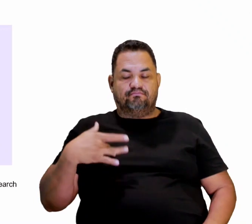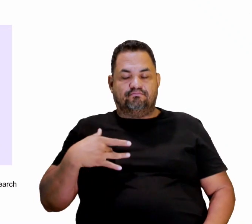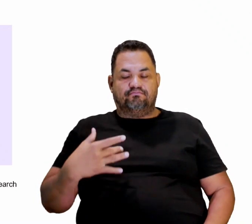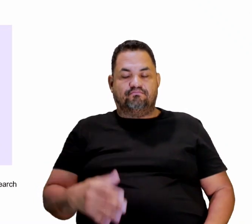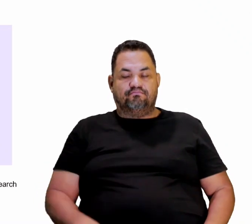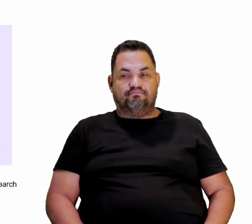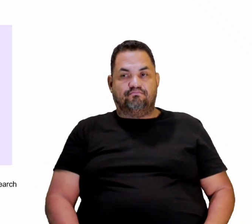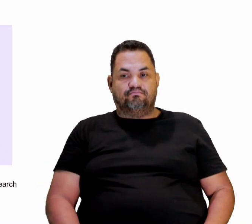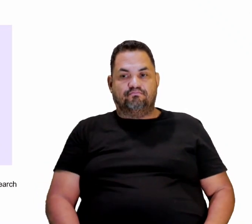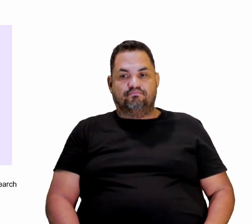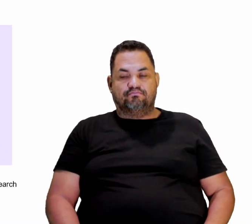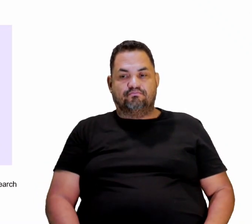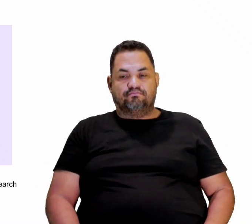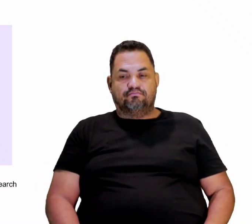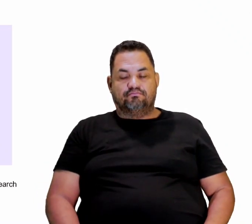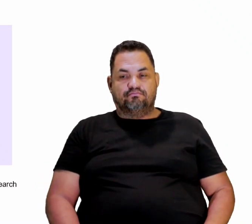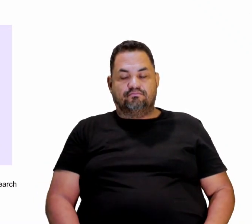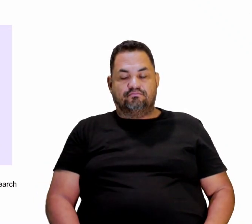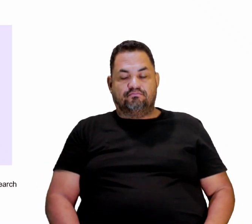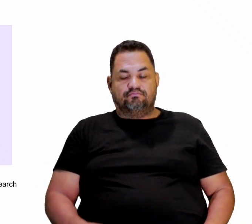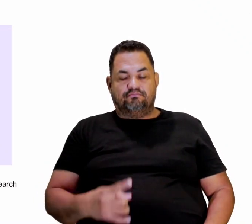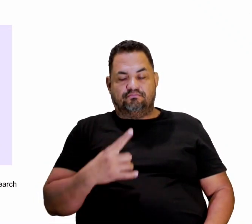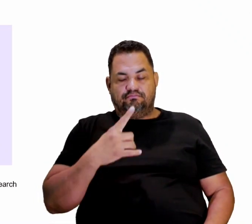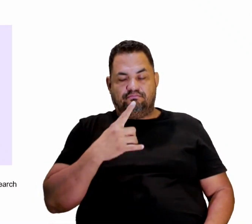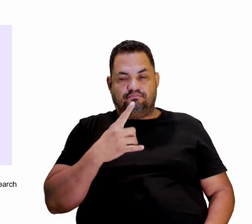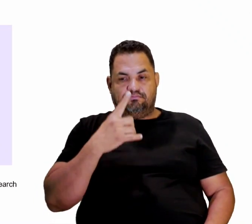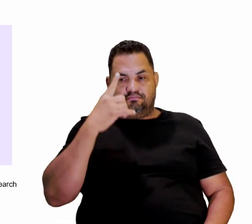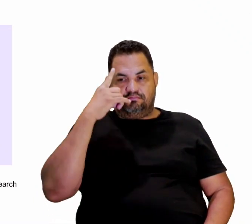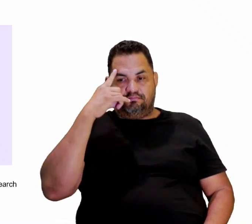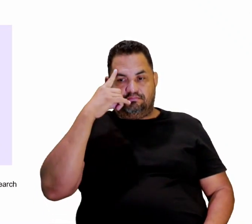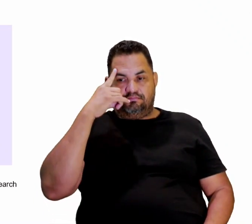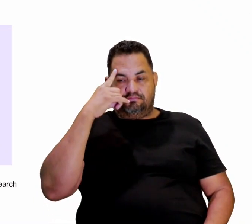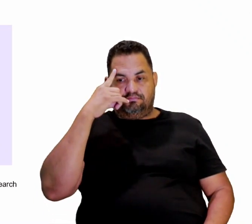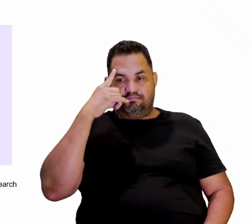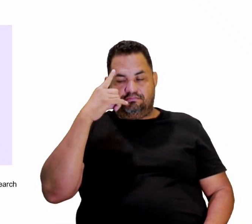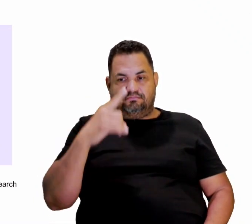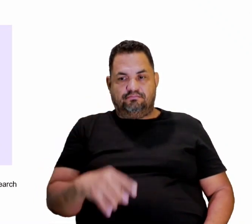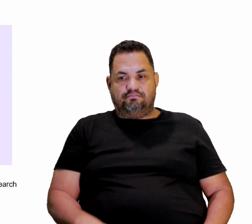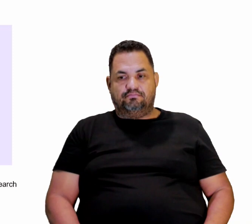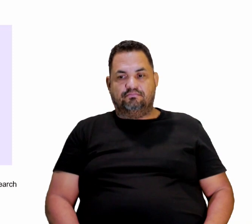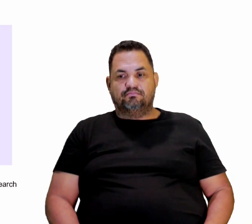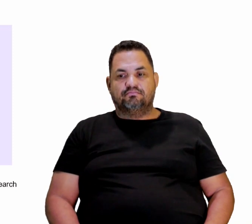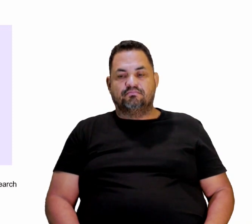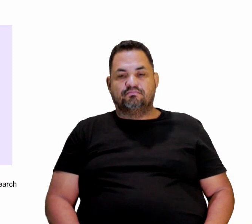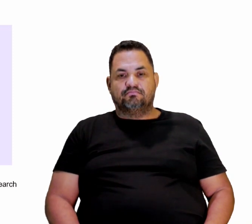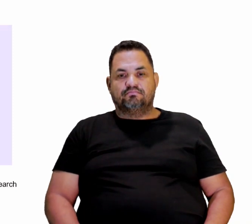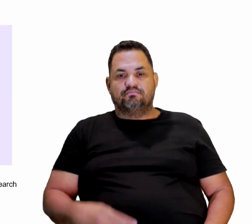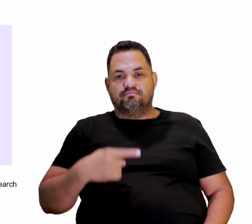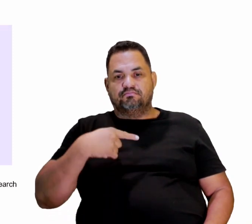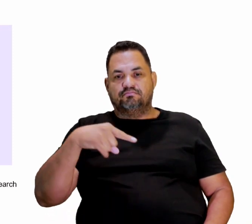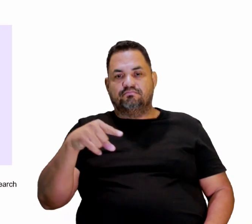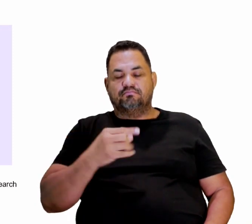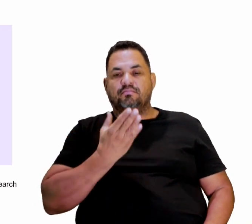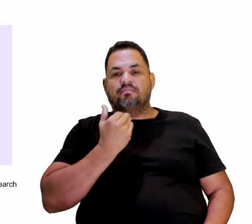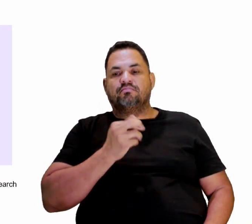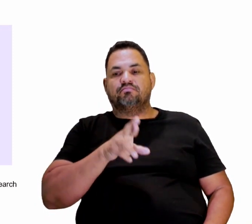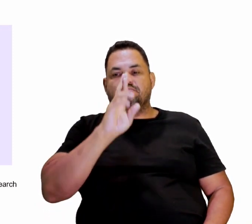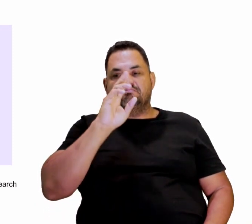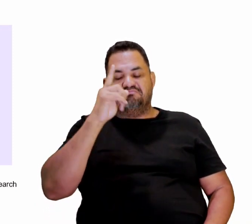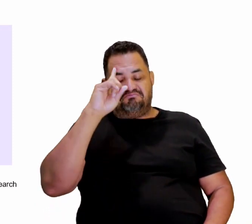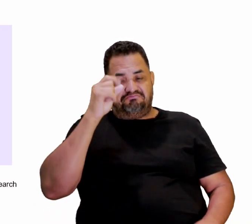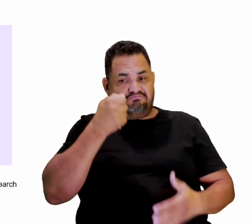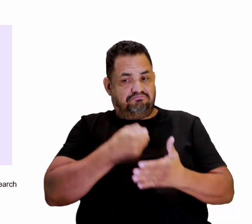help aí ela pensa aí x-gonite ela vai almoçar só que ela ainda não